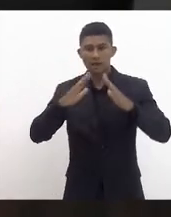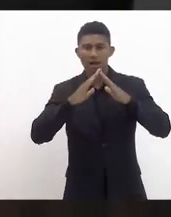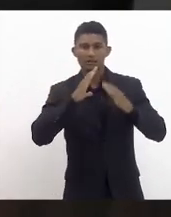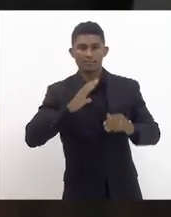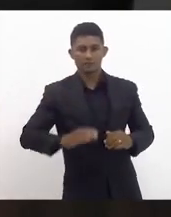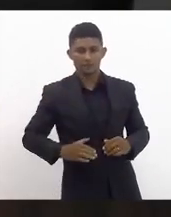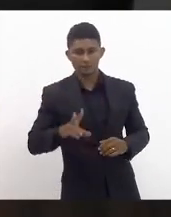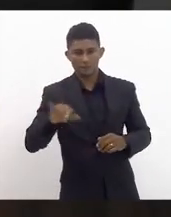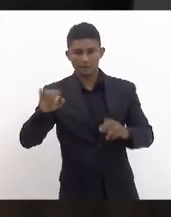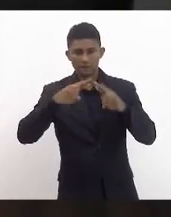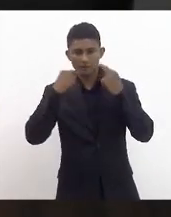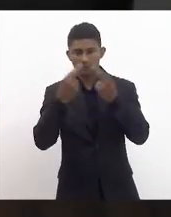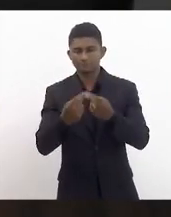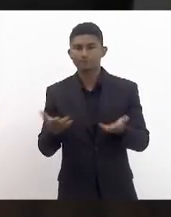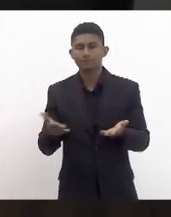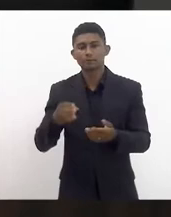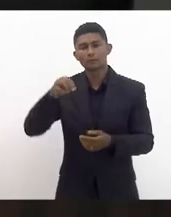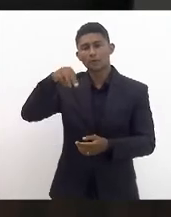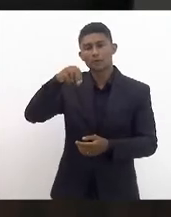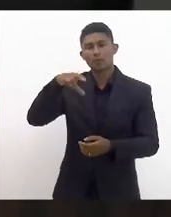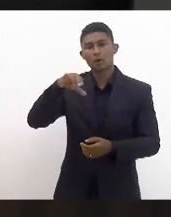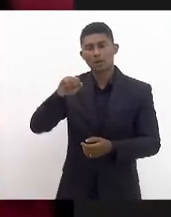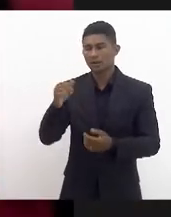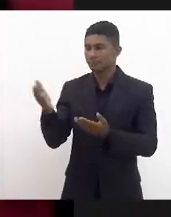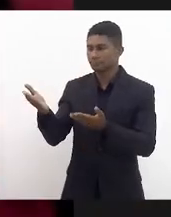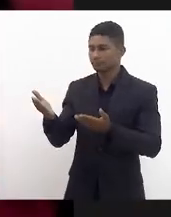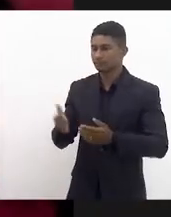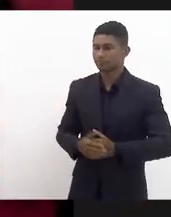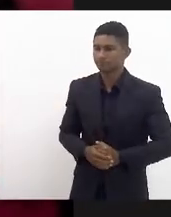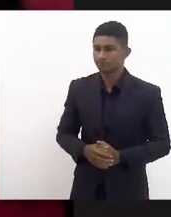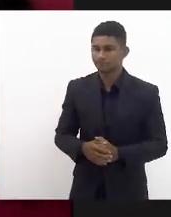Deputada Mônica, em seguida, deputada Alana.